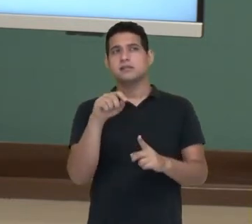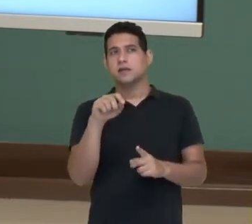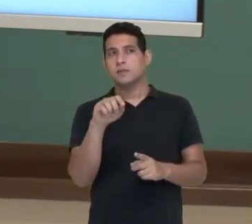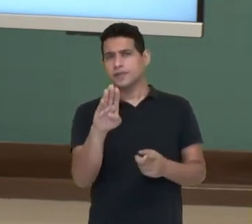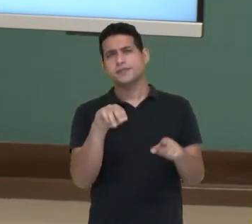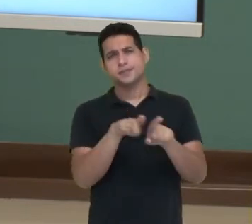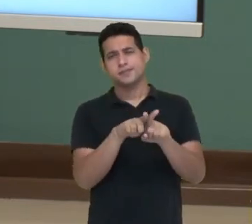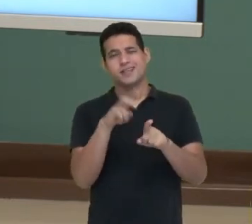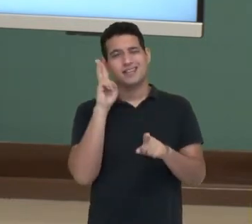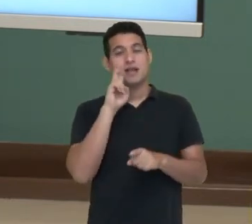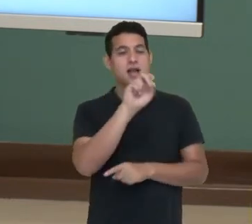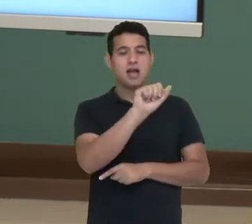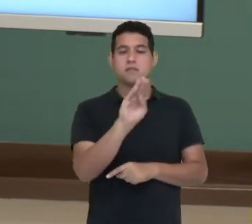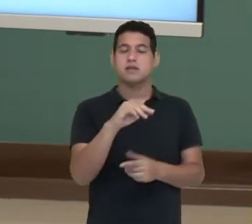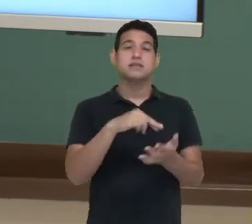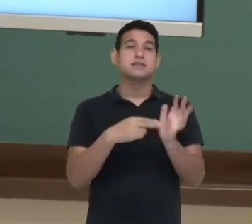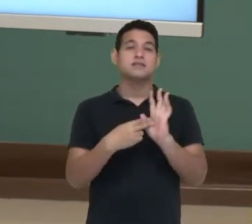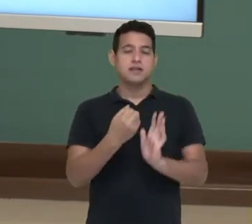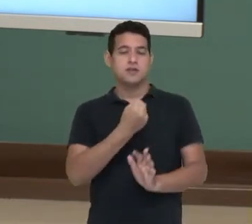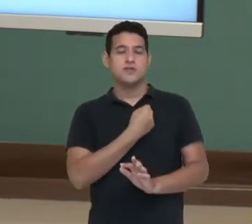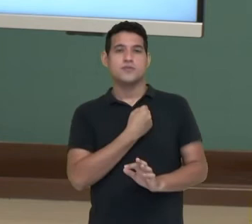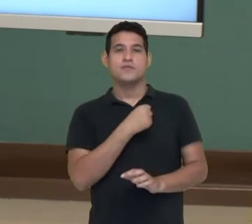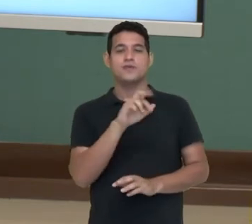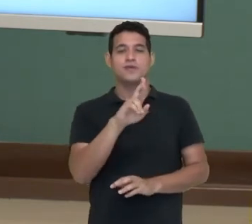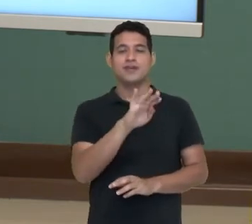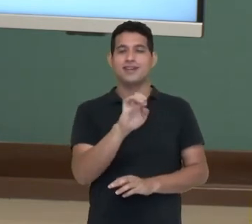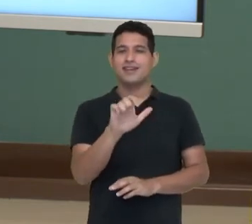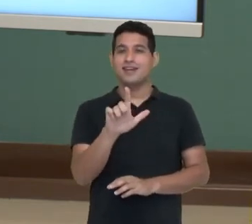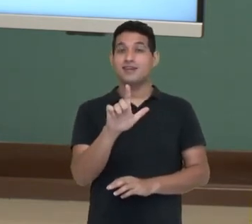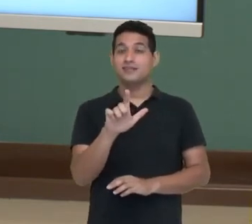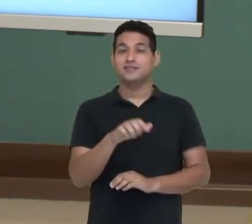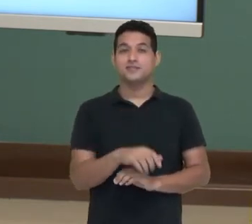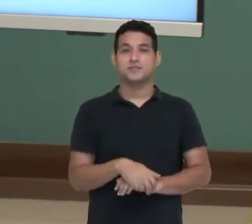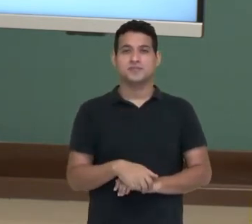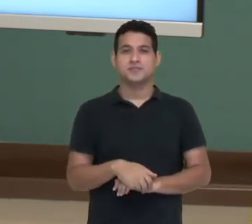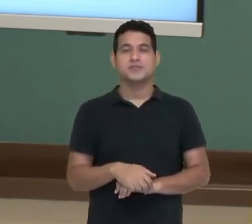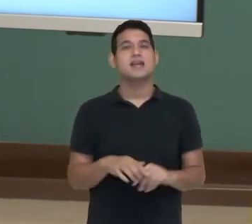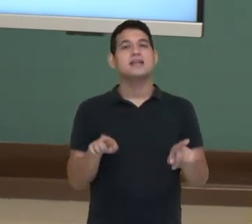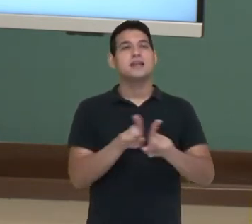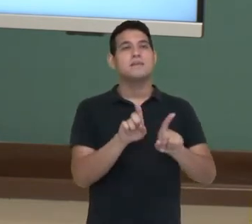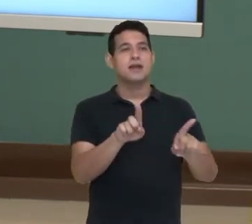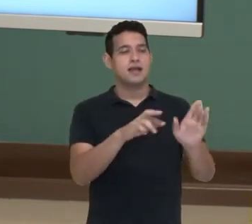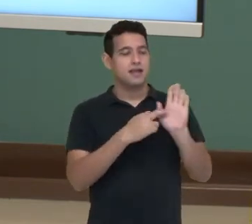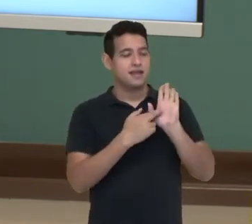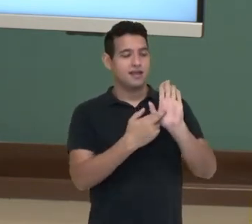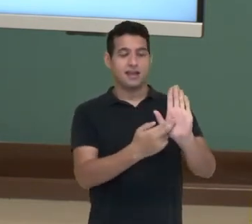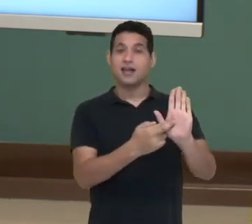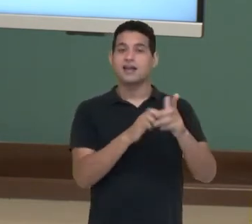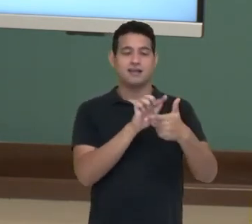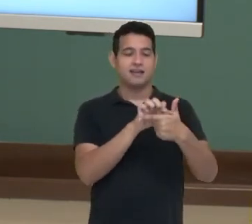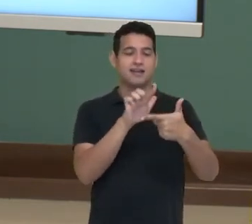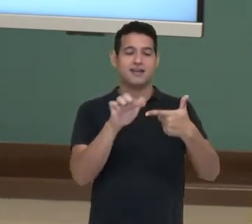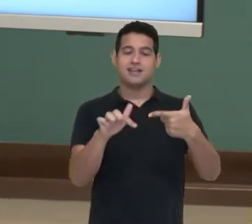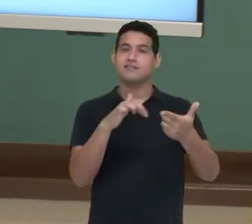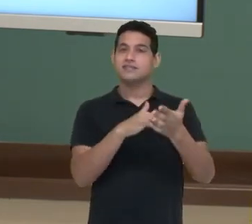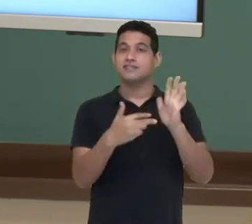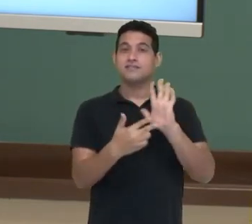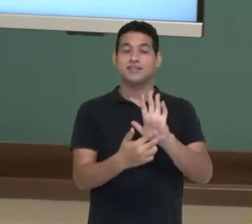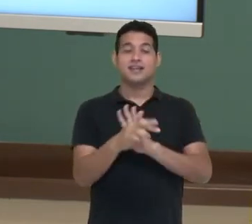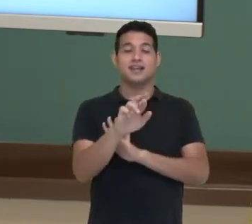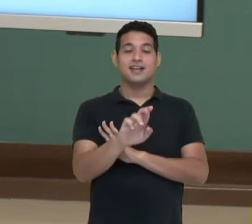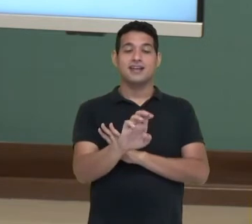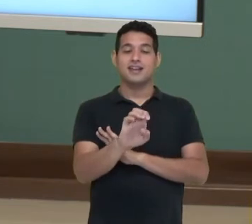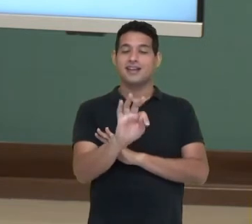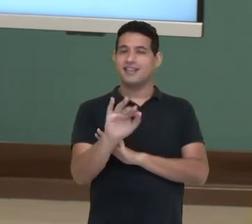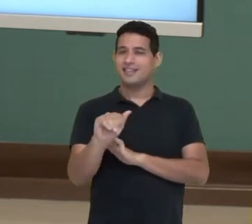geral? A e b são números reais, qualquer coisa, né? E que a sua representação gráfica é uma